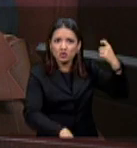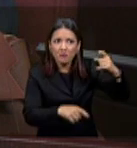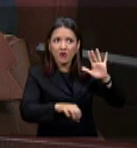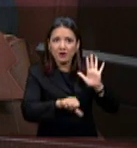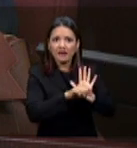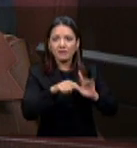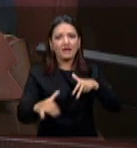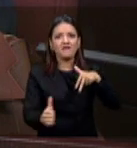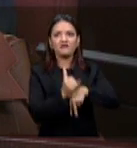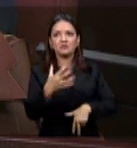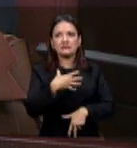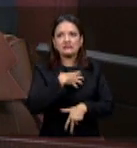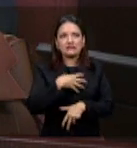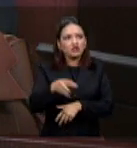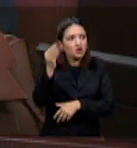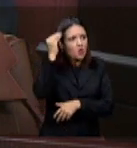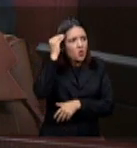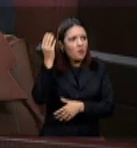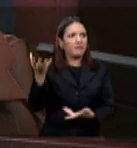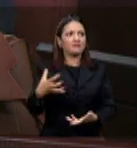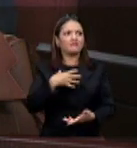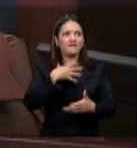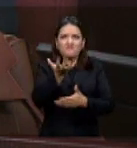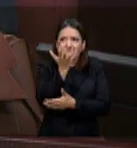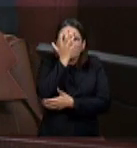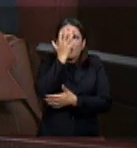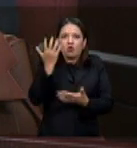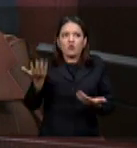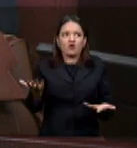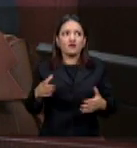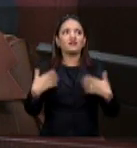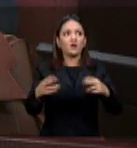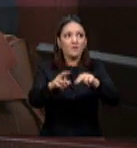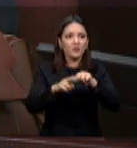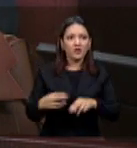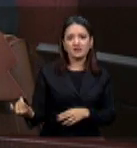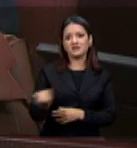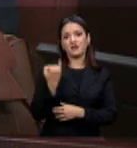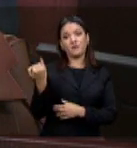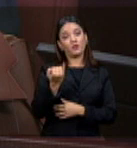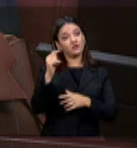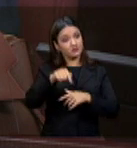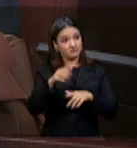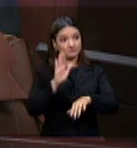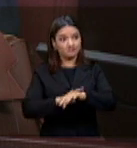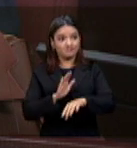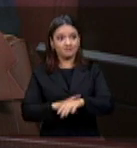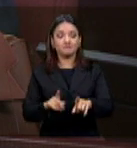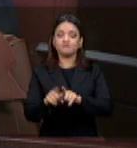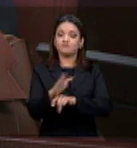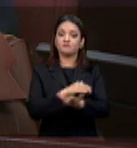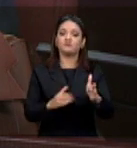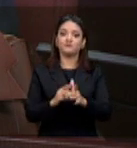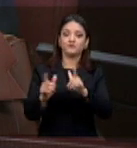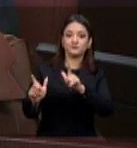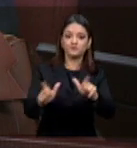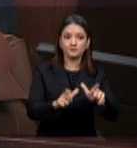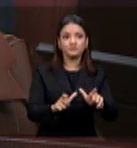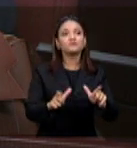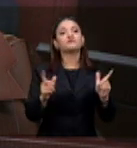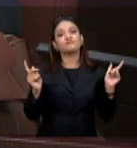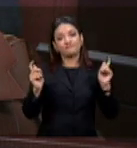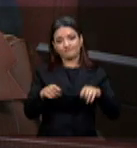sente culpa e que sente vergonha. E por isso acho tão importante esse espaço aqui e acho importante todos os espaços em que a gente puder falar